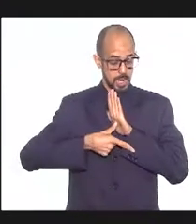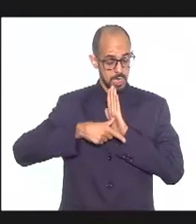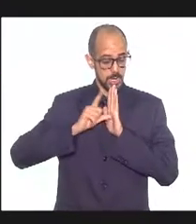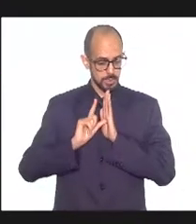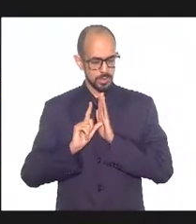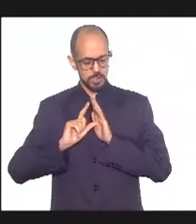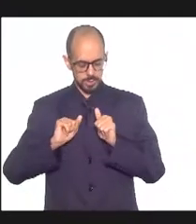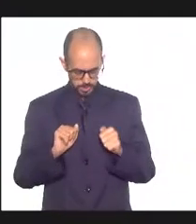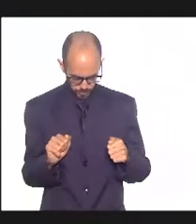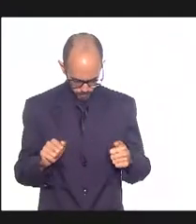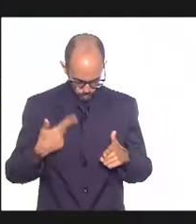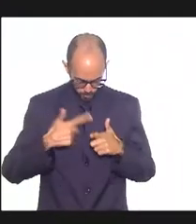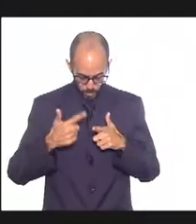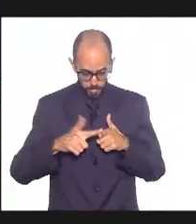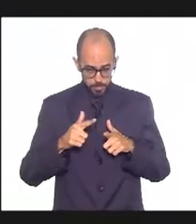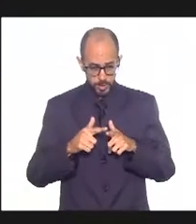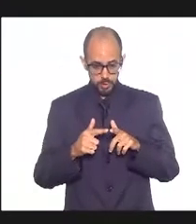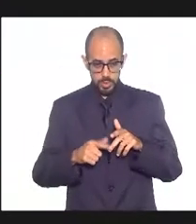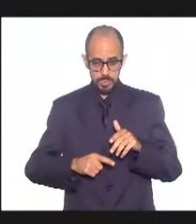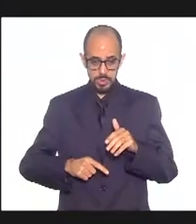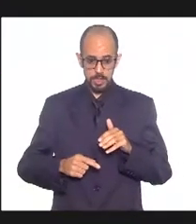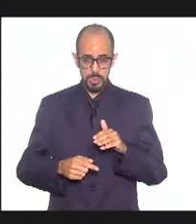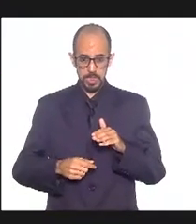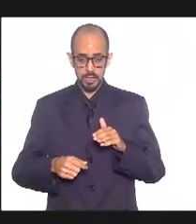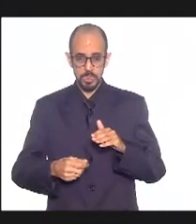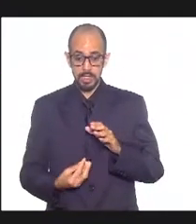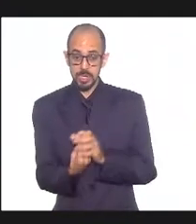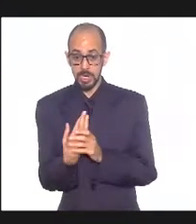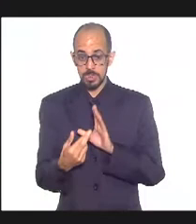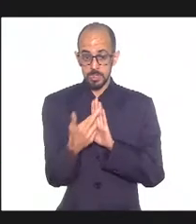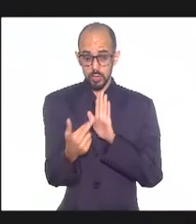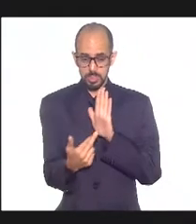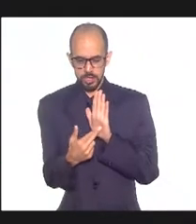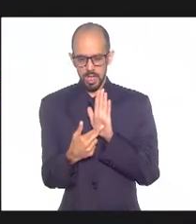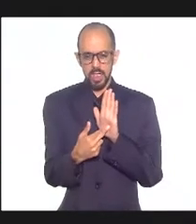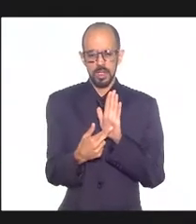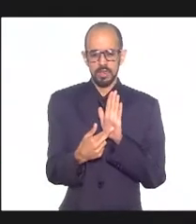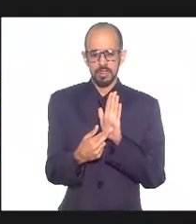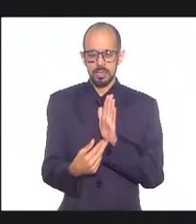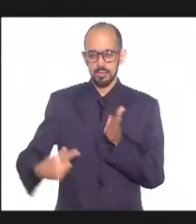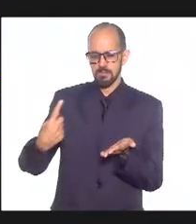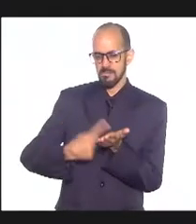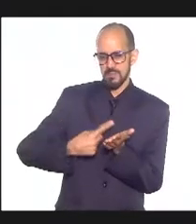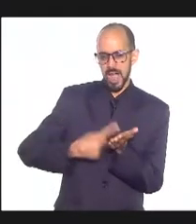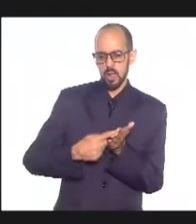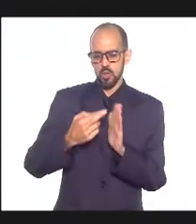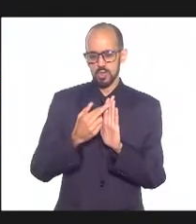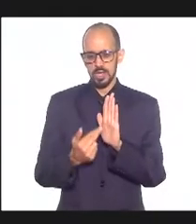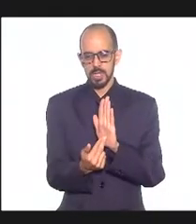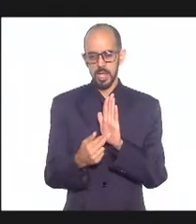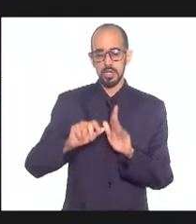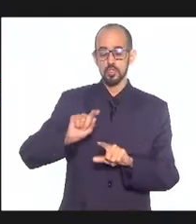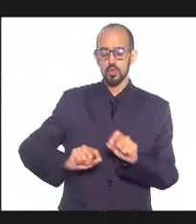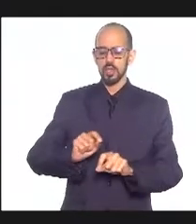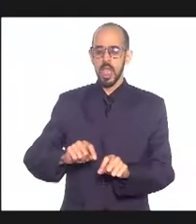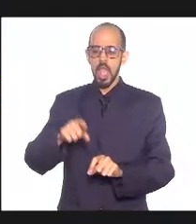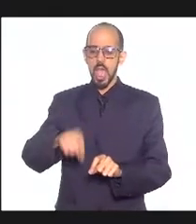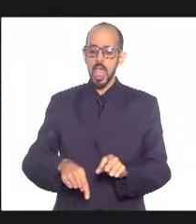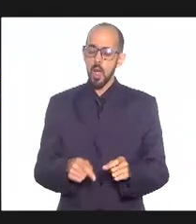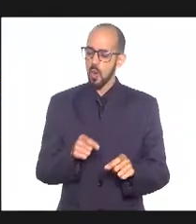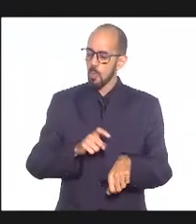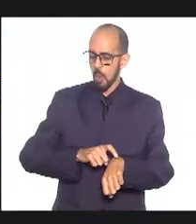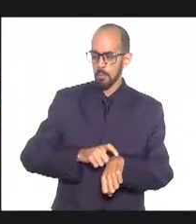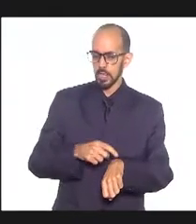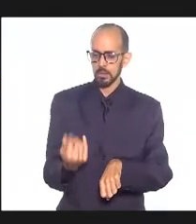da questão do novo marco regulatório, o marco regulatório é uma fase talvez importante, porque do processo